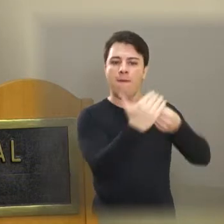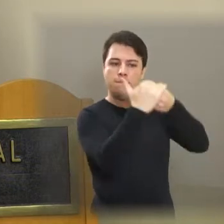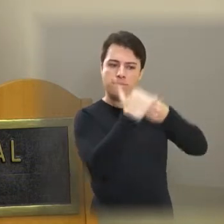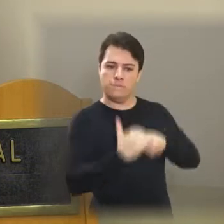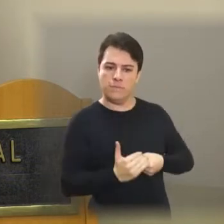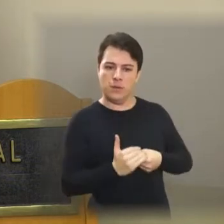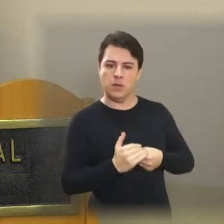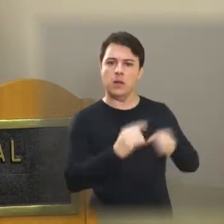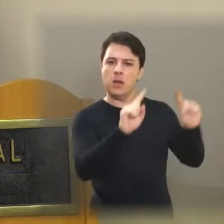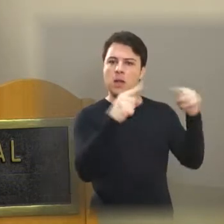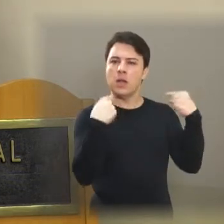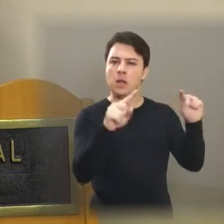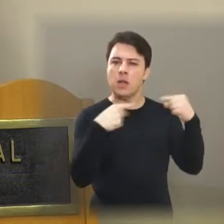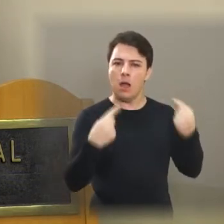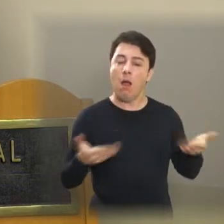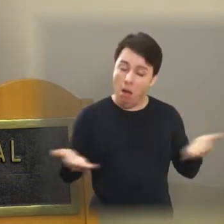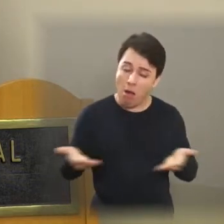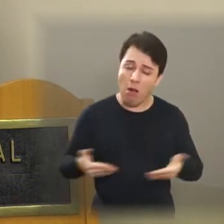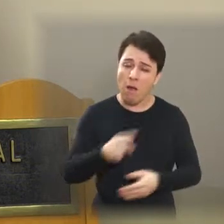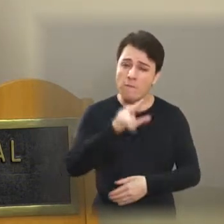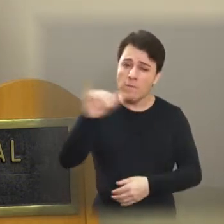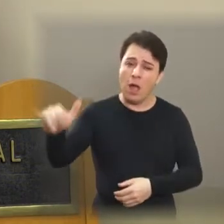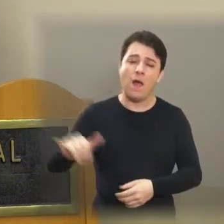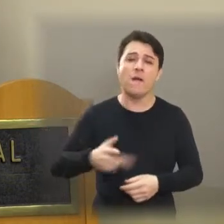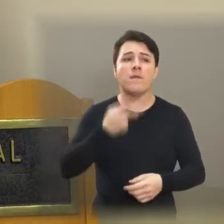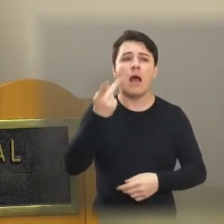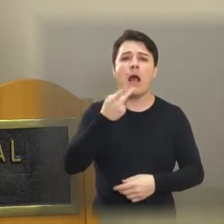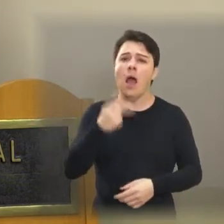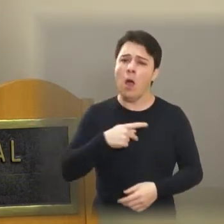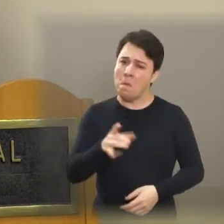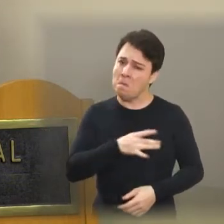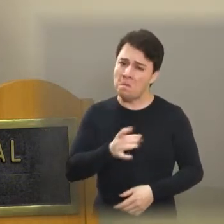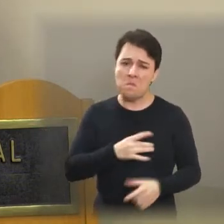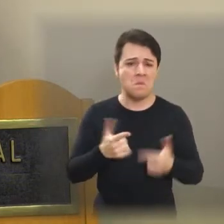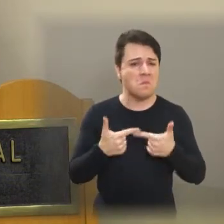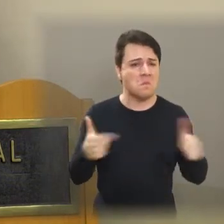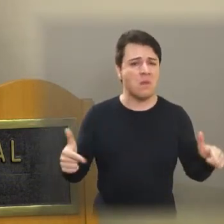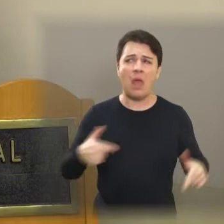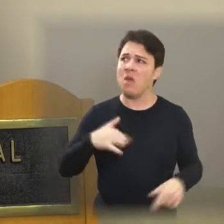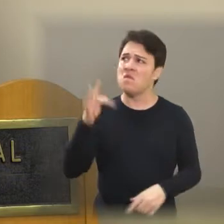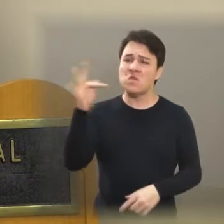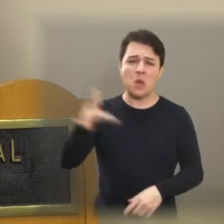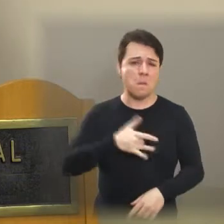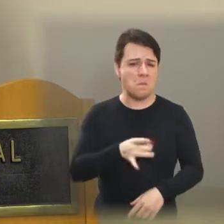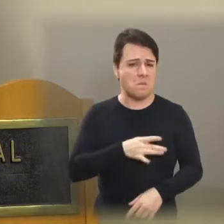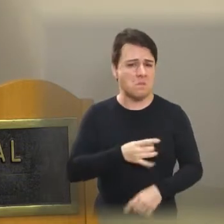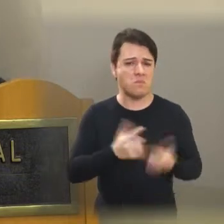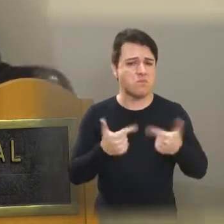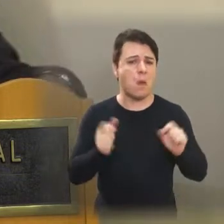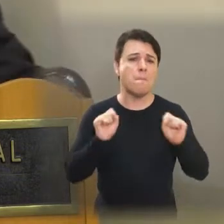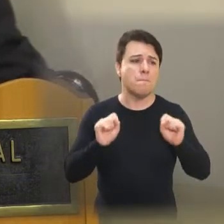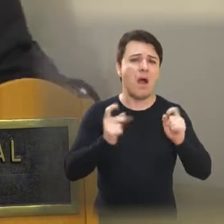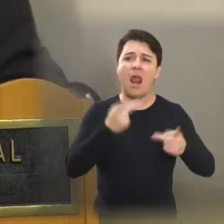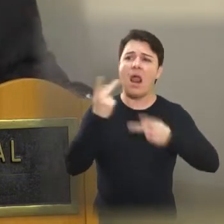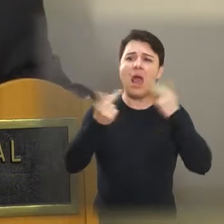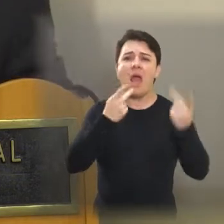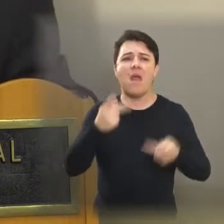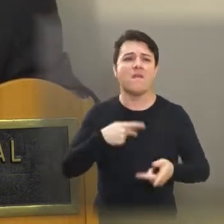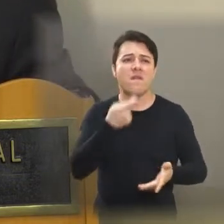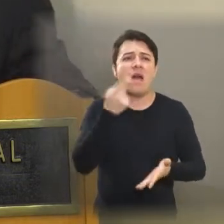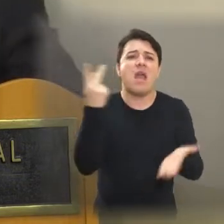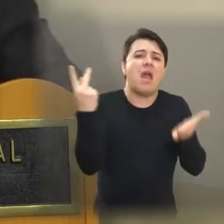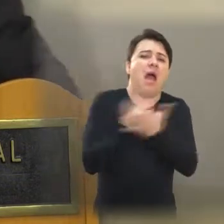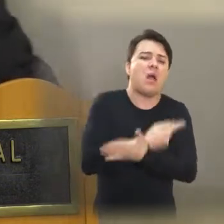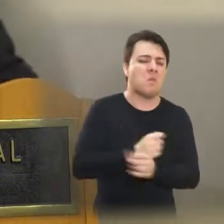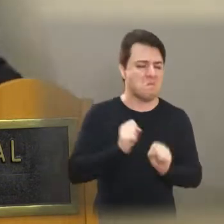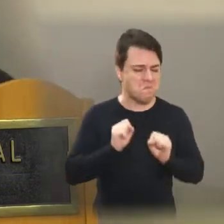meu nome. Por que não desgasta agora? Eu não tive medo de ninguém, não, e nunca vou ter. Pode falar à vontade que eu falo errado, pode falar à vontade que eu não